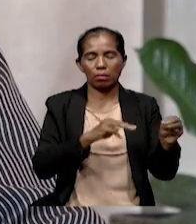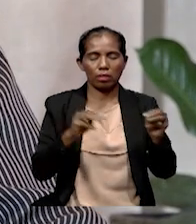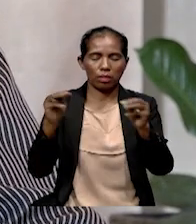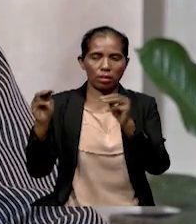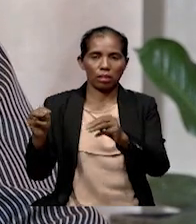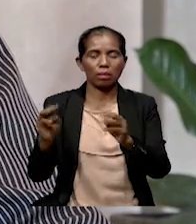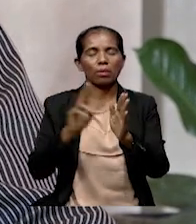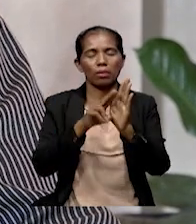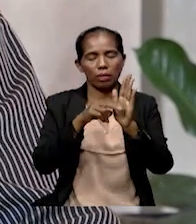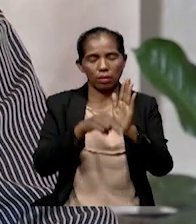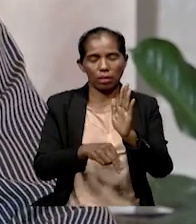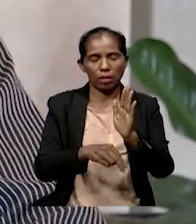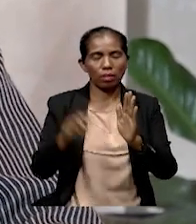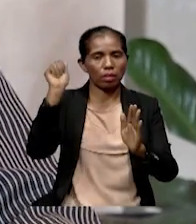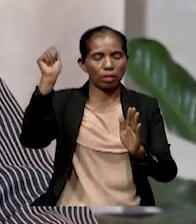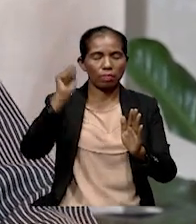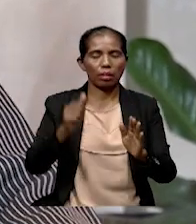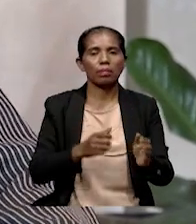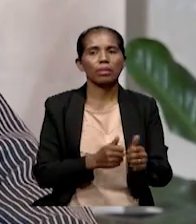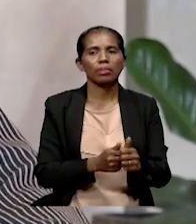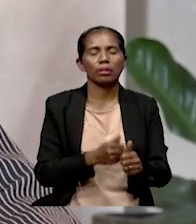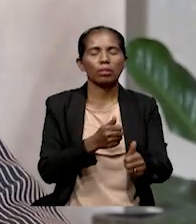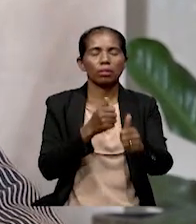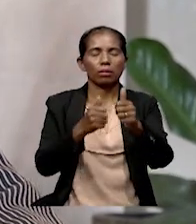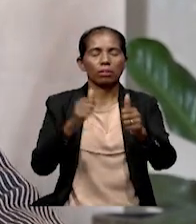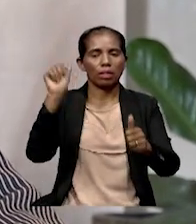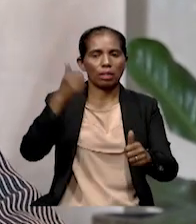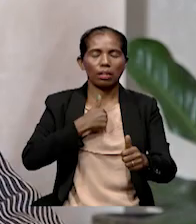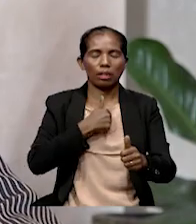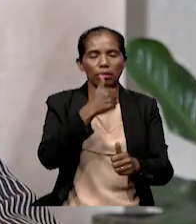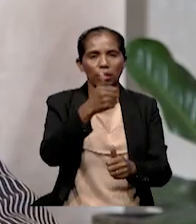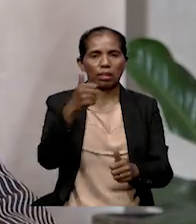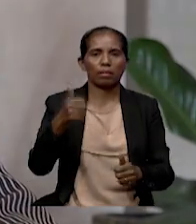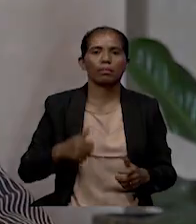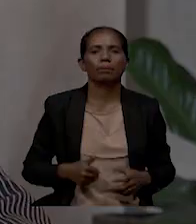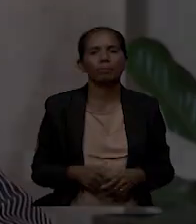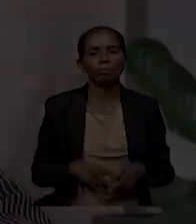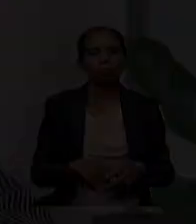campanha, mas depende ba candidato ida-idak. Adere Tosimenes, Ziamen.